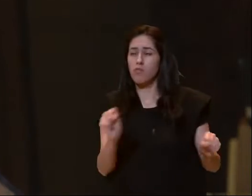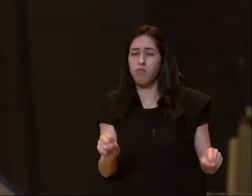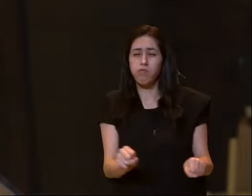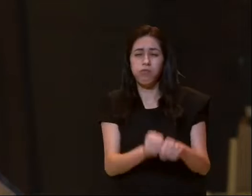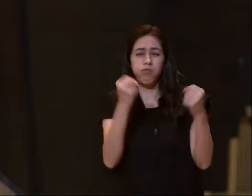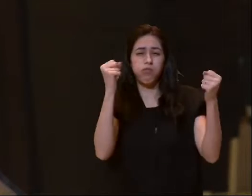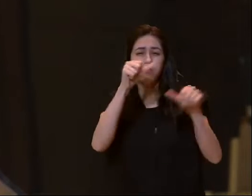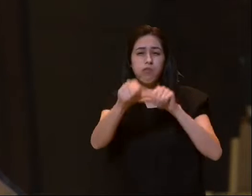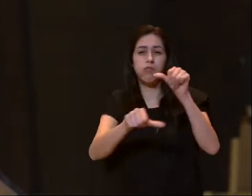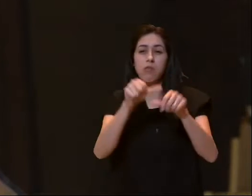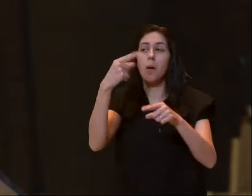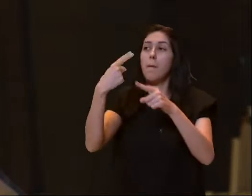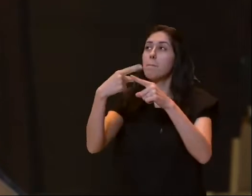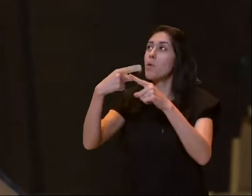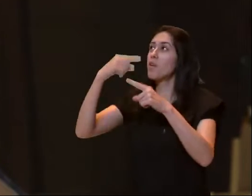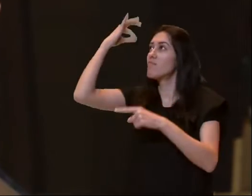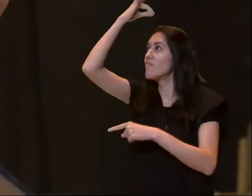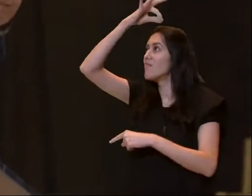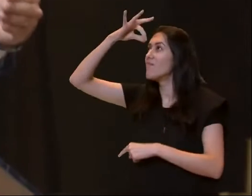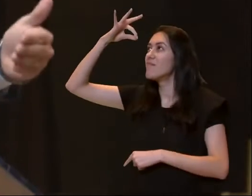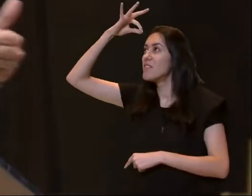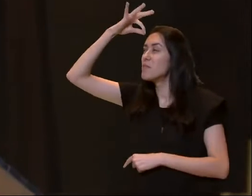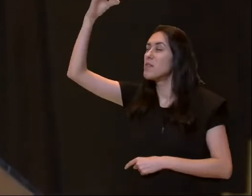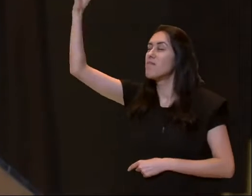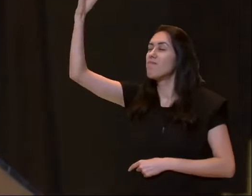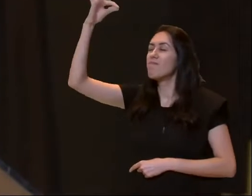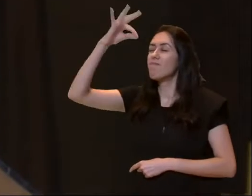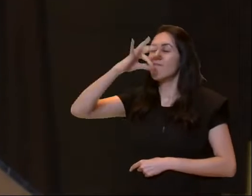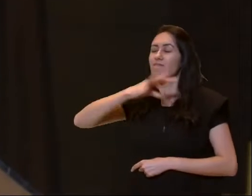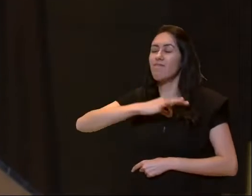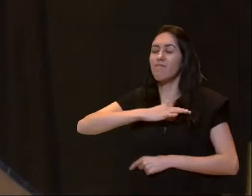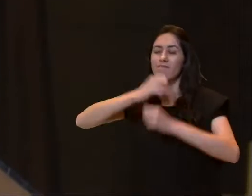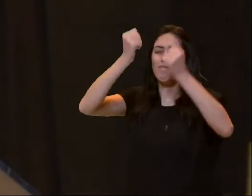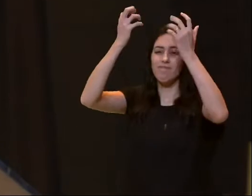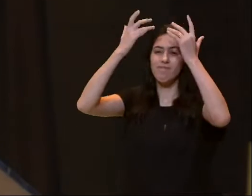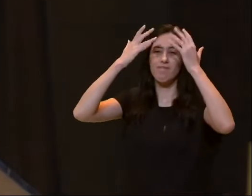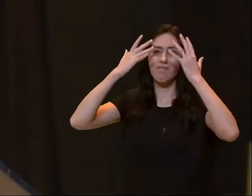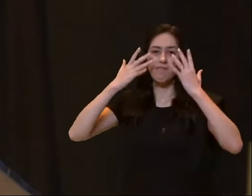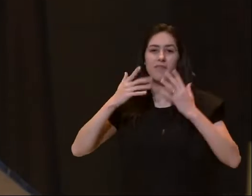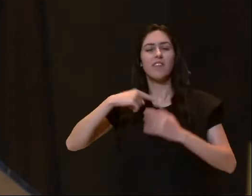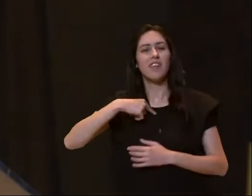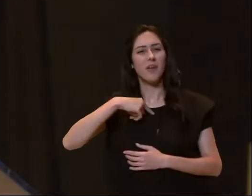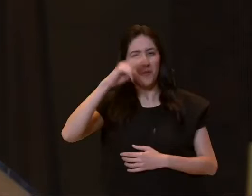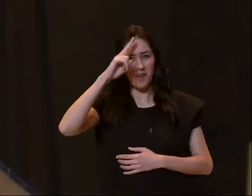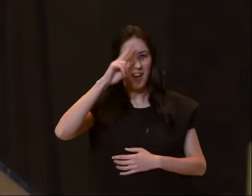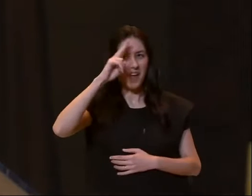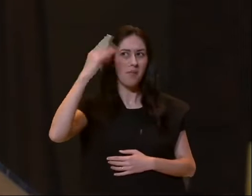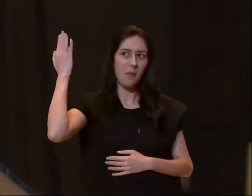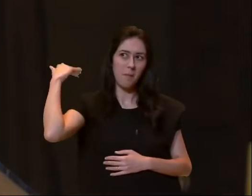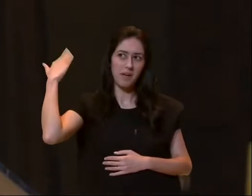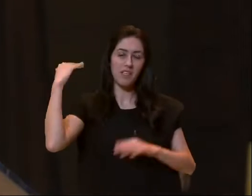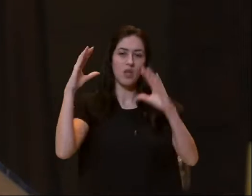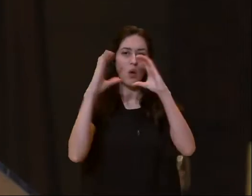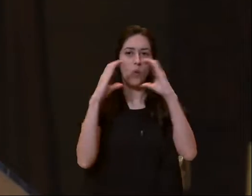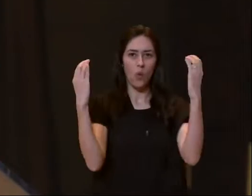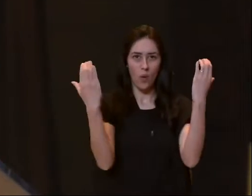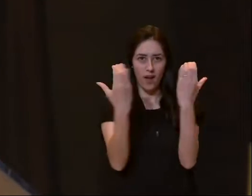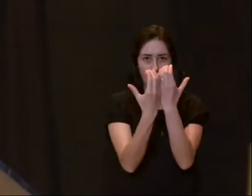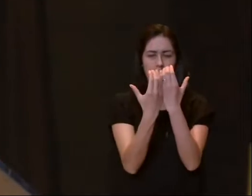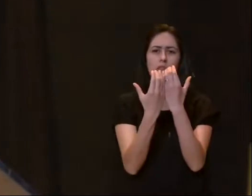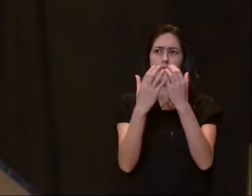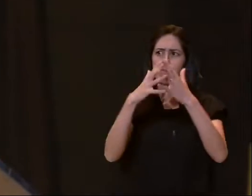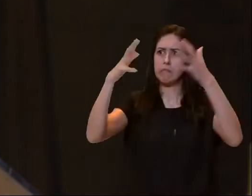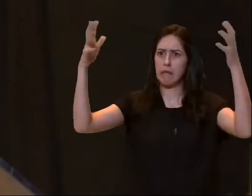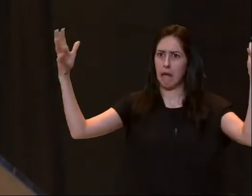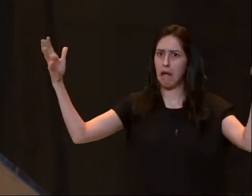do Espírito foi derramado sobre a minha vida. Eu nunca esqueço um congresso grande de